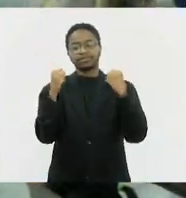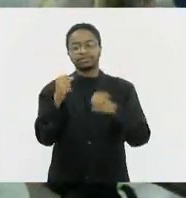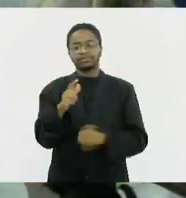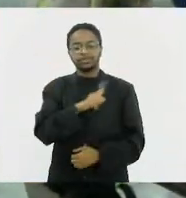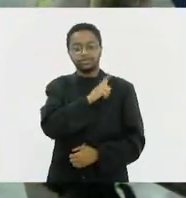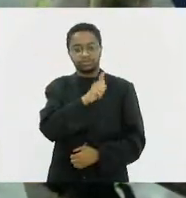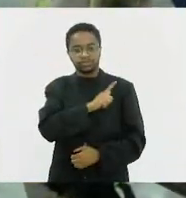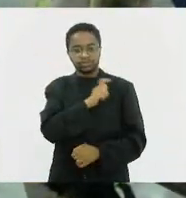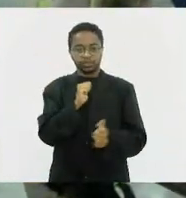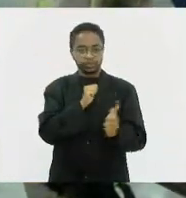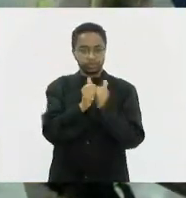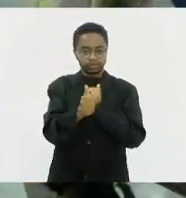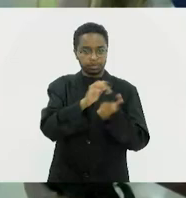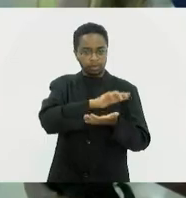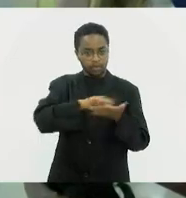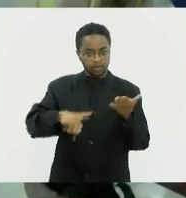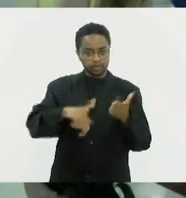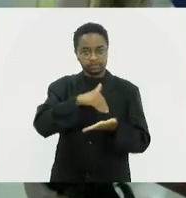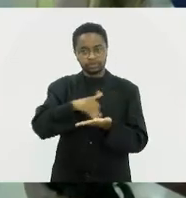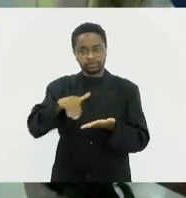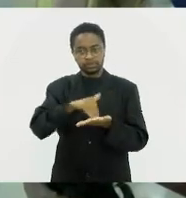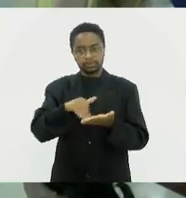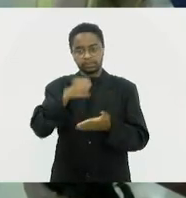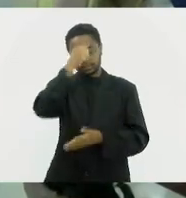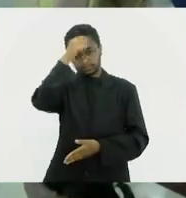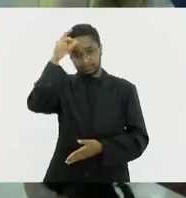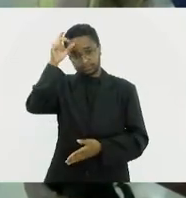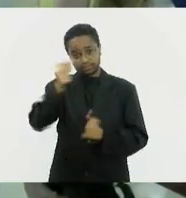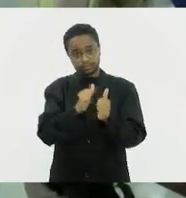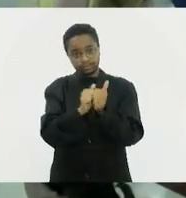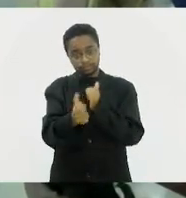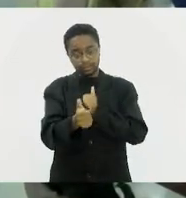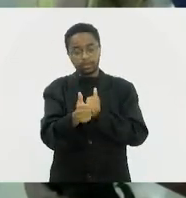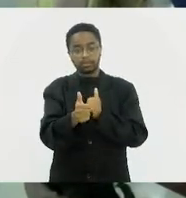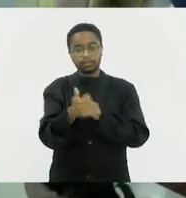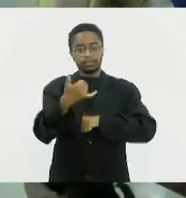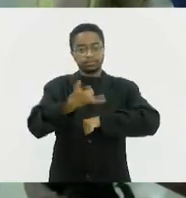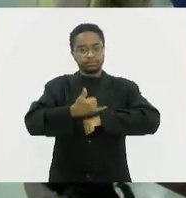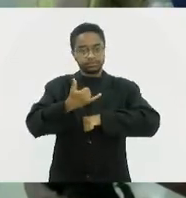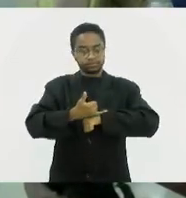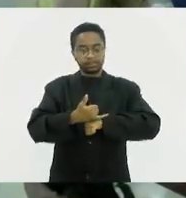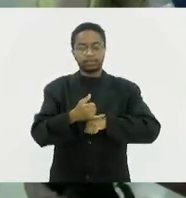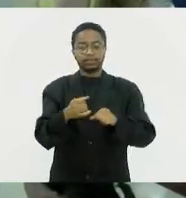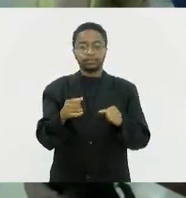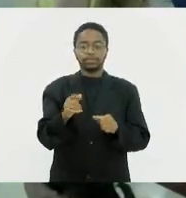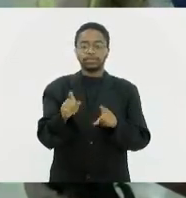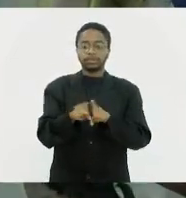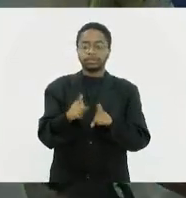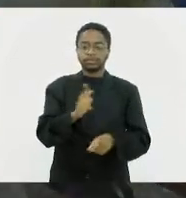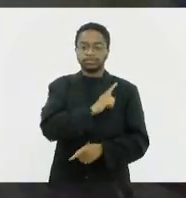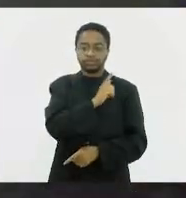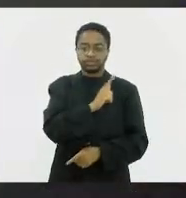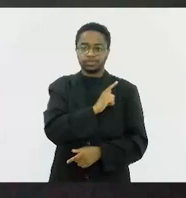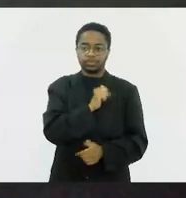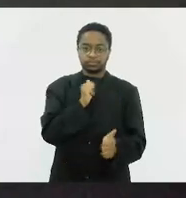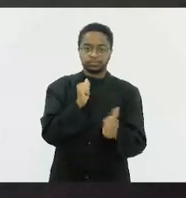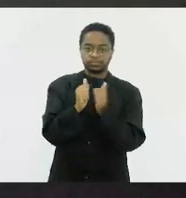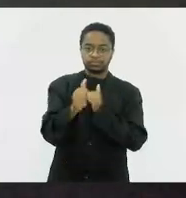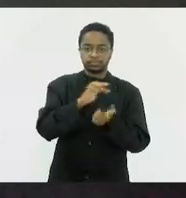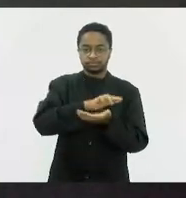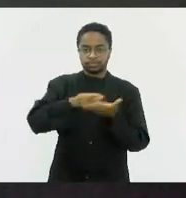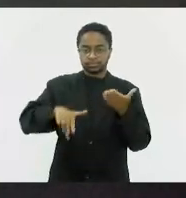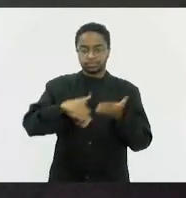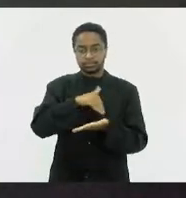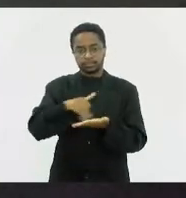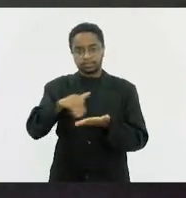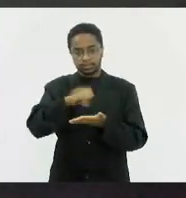gestora esportiva na Secretaria Municipal de Esporte e Lazer de Volta Redonda, gestora esportiva na Secretaria